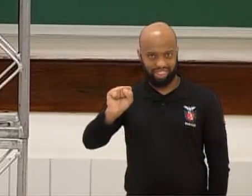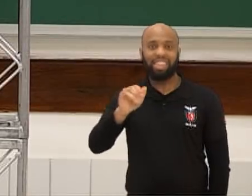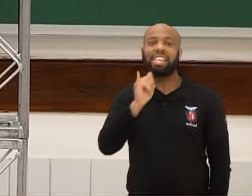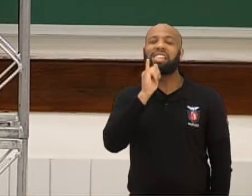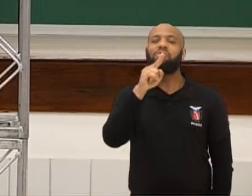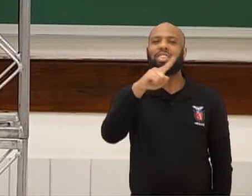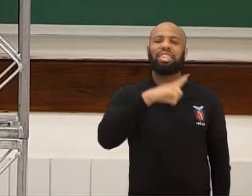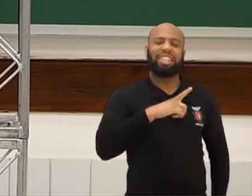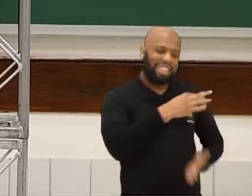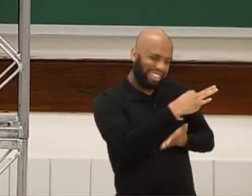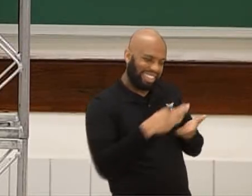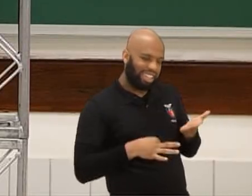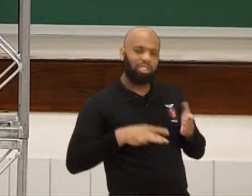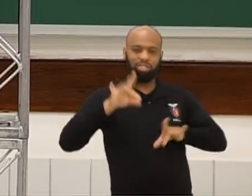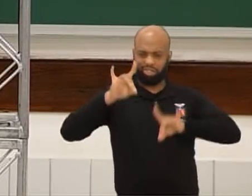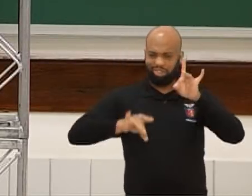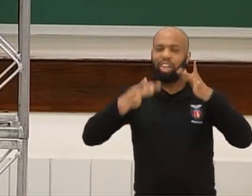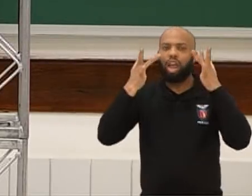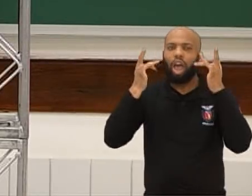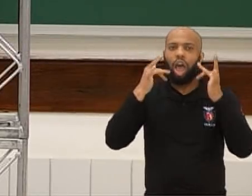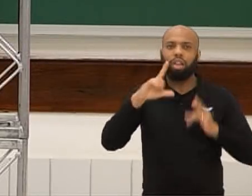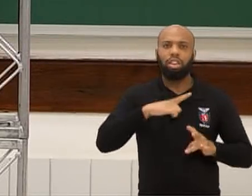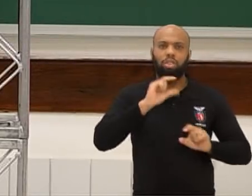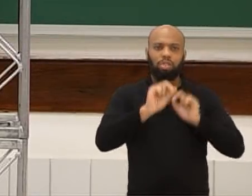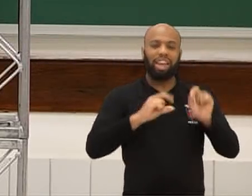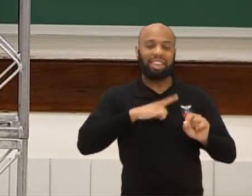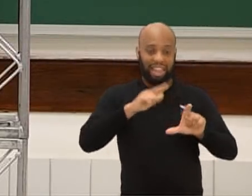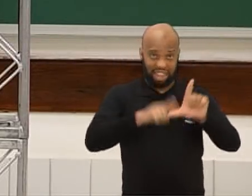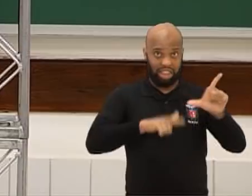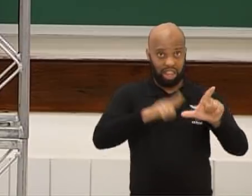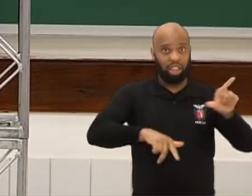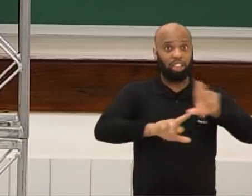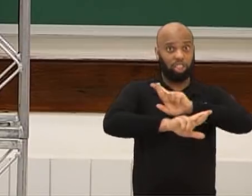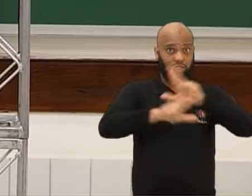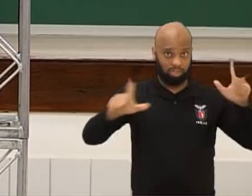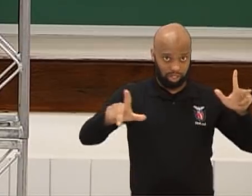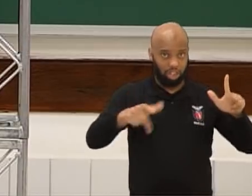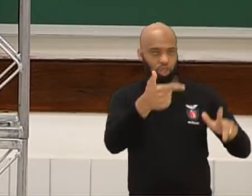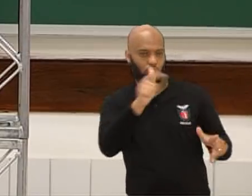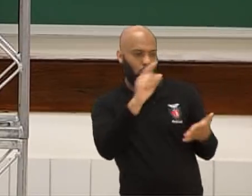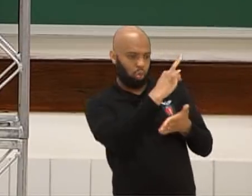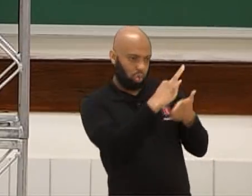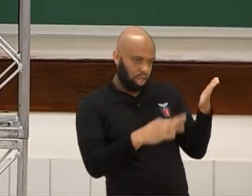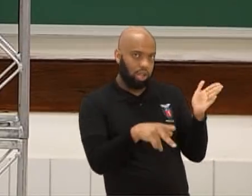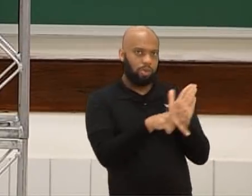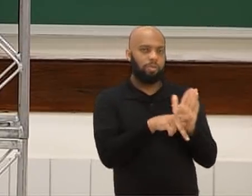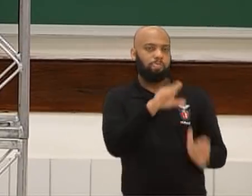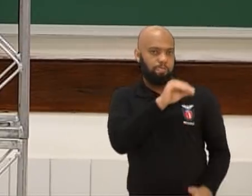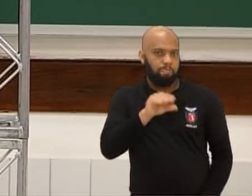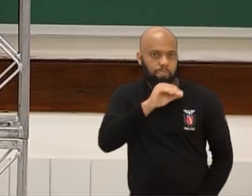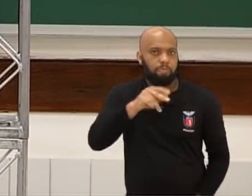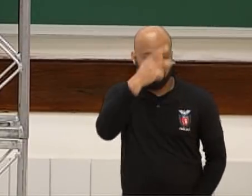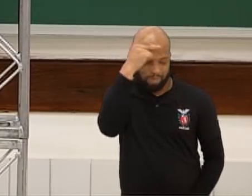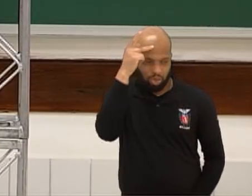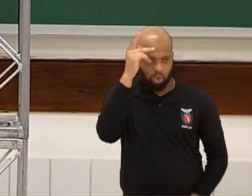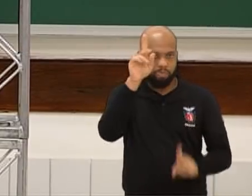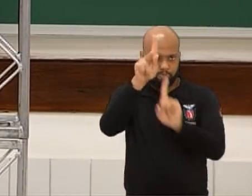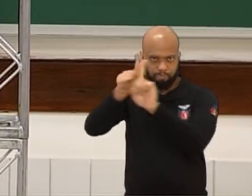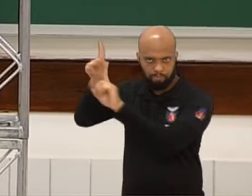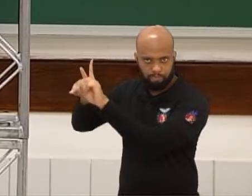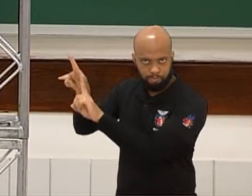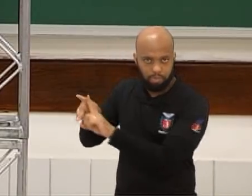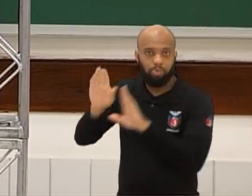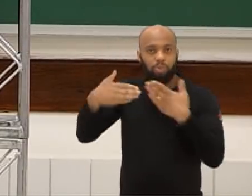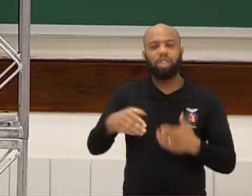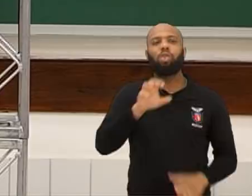de teatro, normalmente a rubrica ela vem em uma letra diferente das falas dos personagens e essa rubrica ela vai